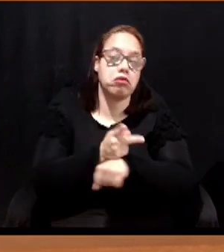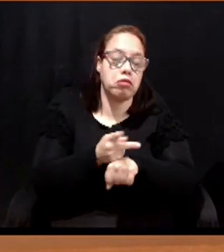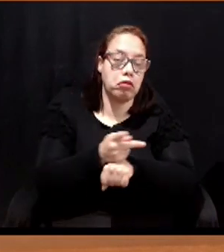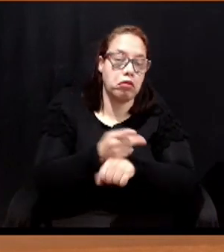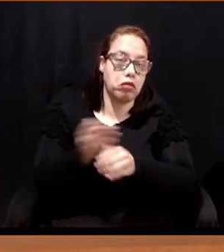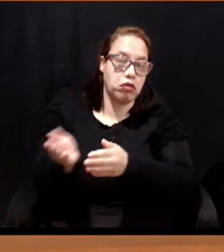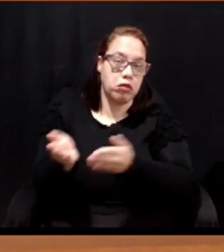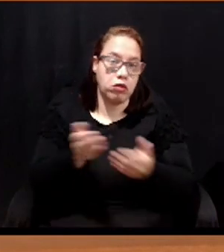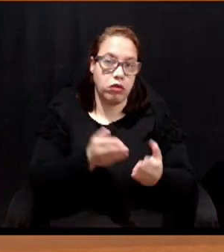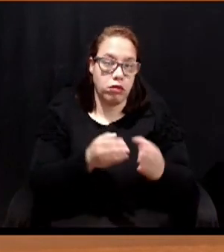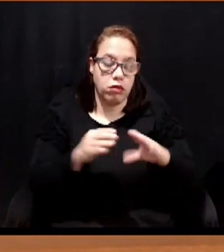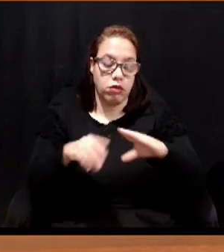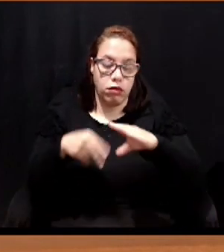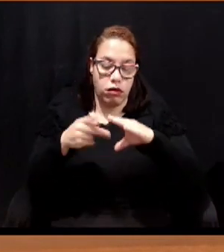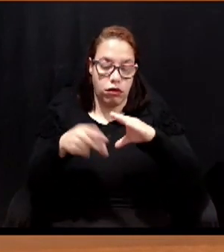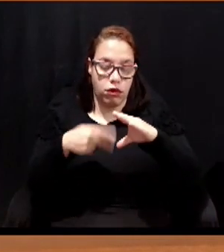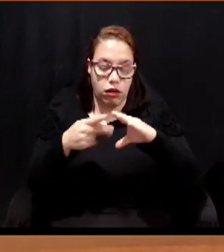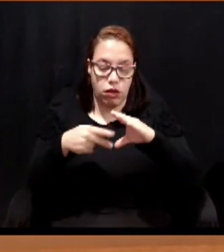dessa Câmara